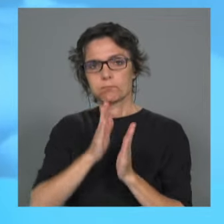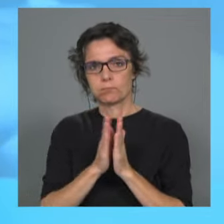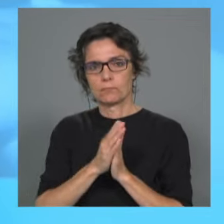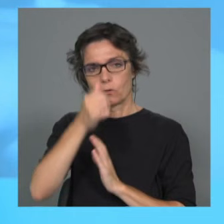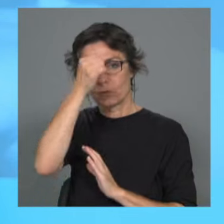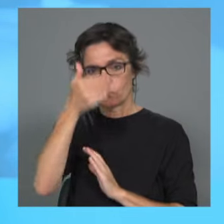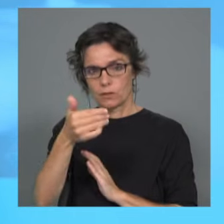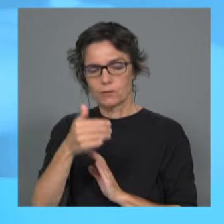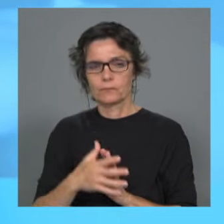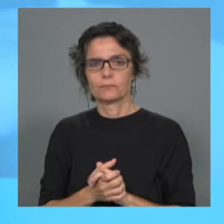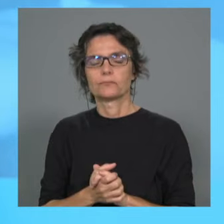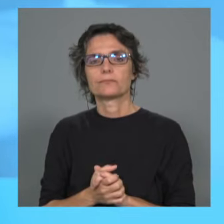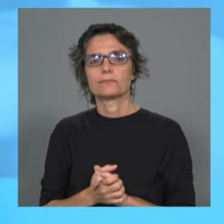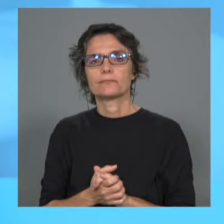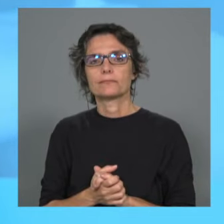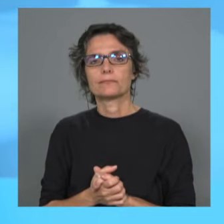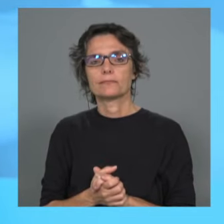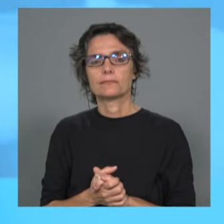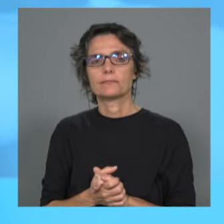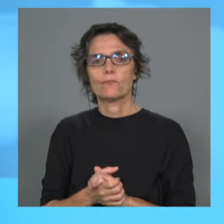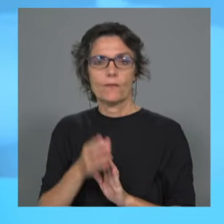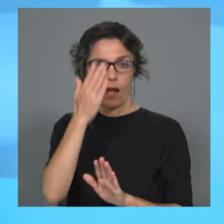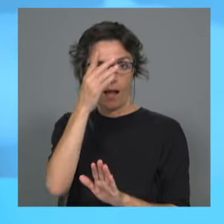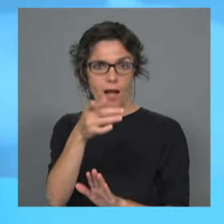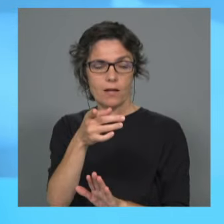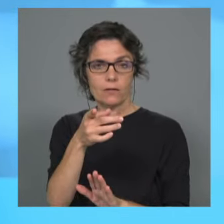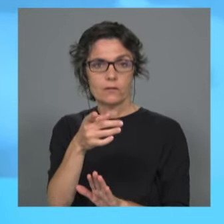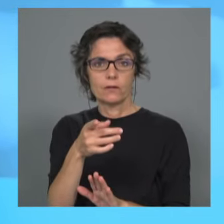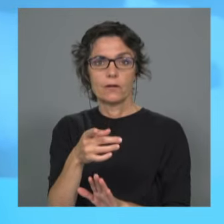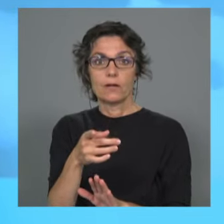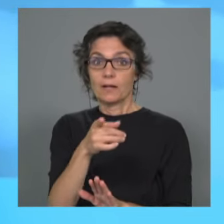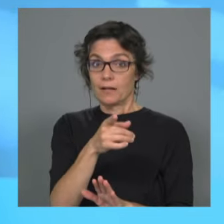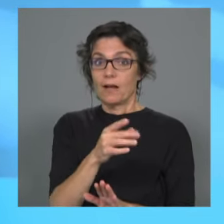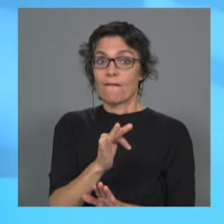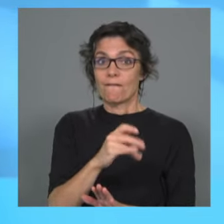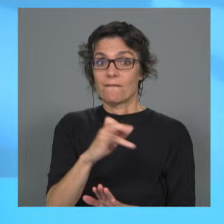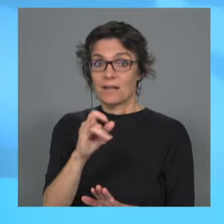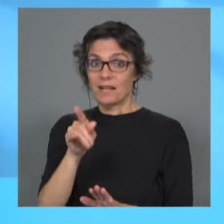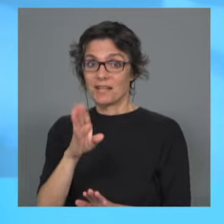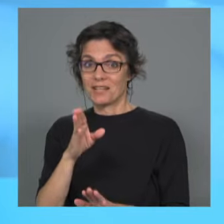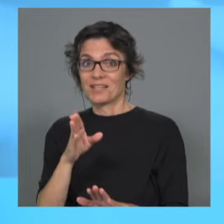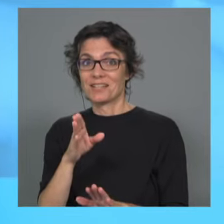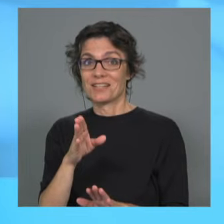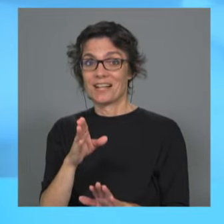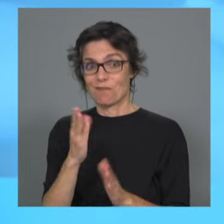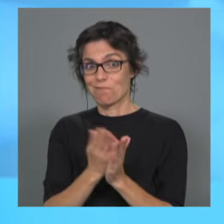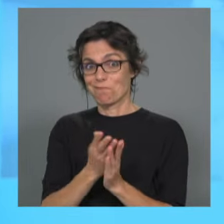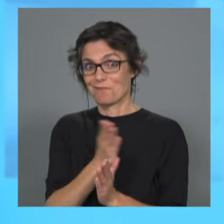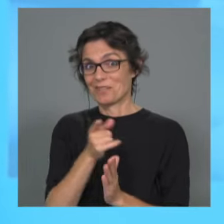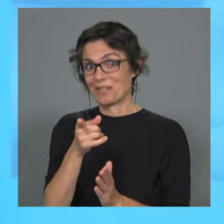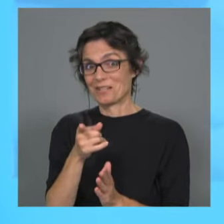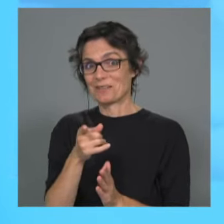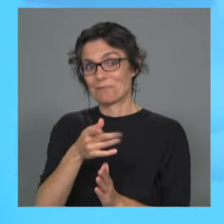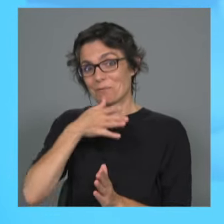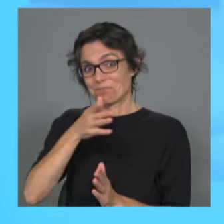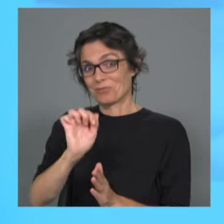domingo. Eu penso que o Frei Sérgio Pinheiro estará em vantagem, porque já deve ter mais estudado, porque é o dia